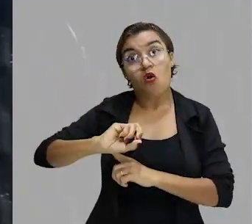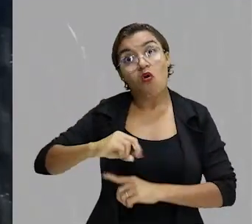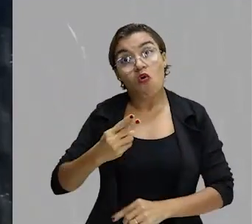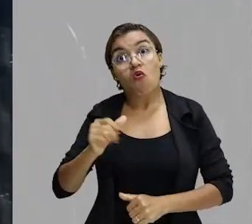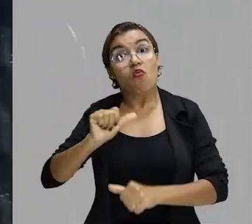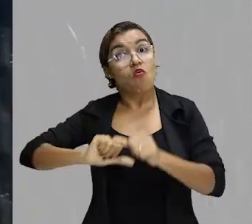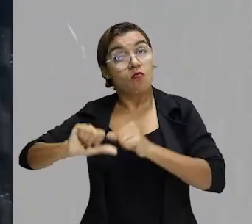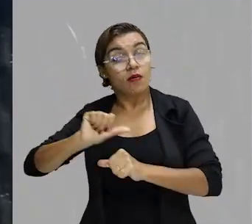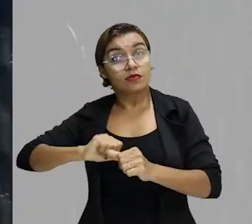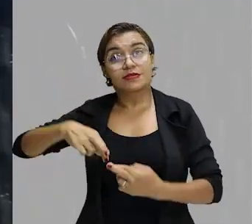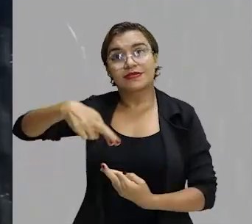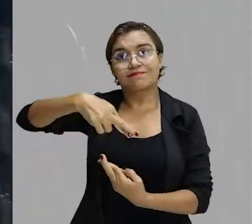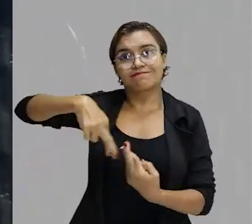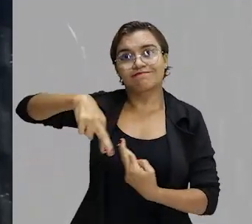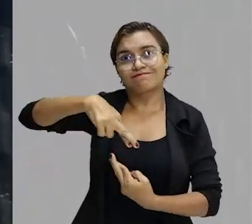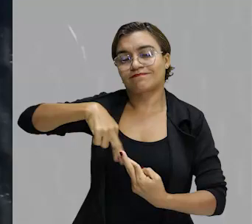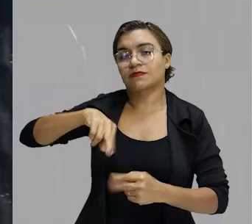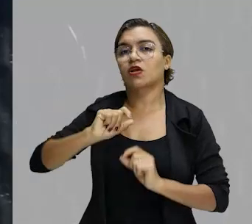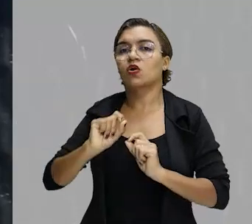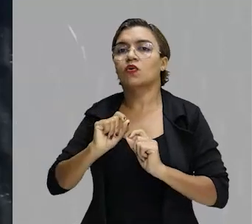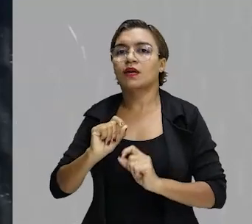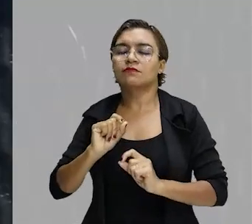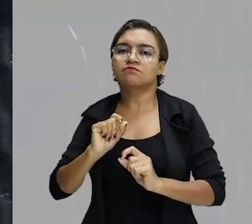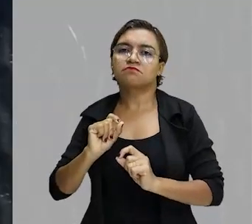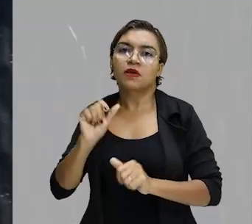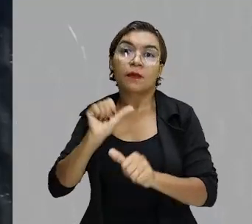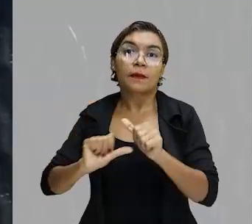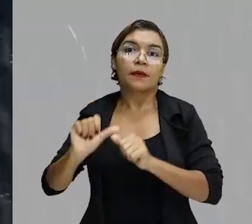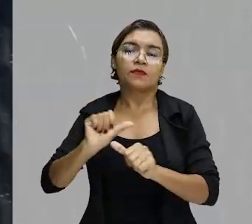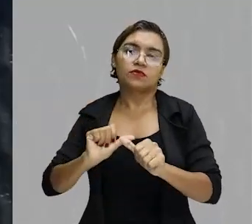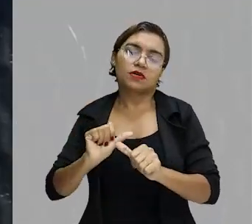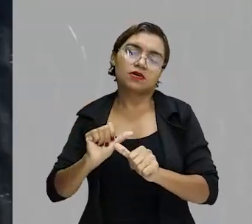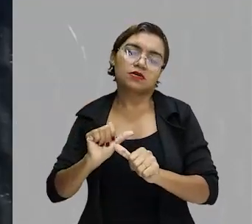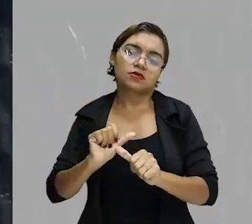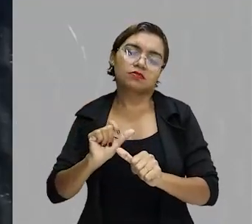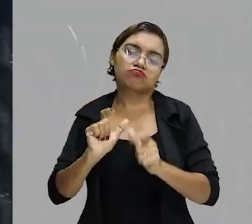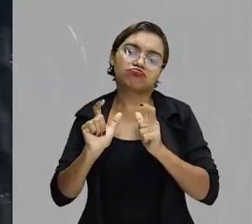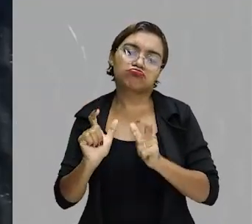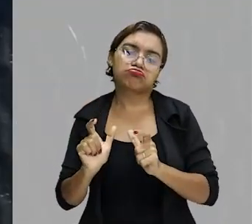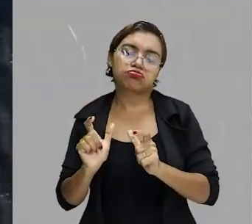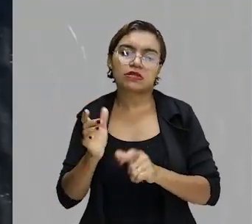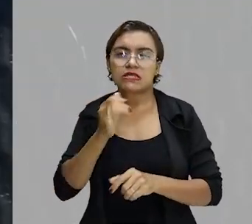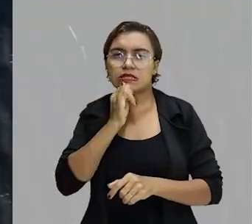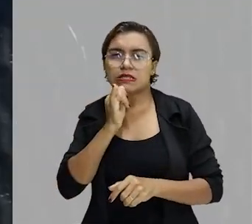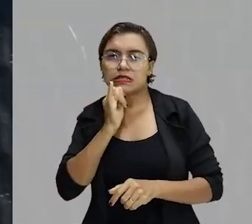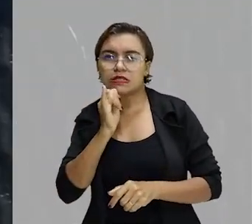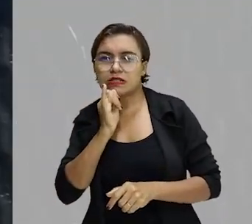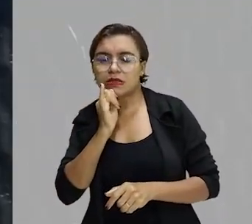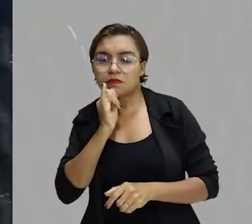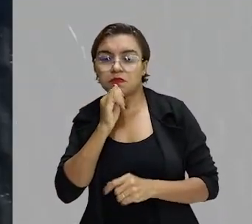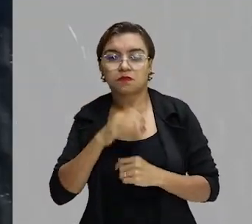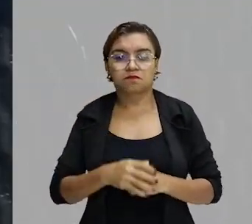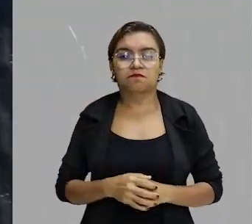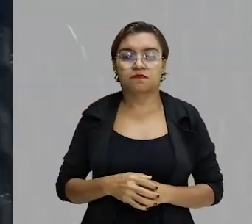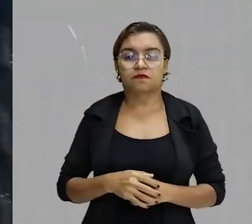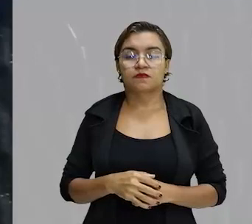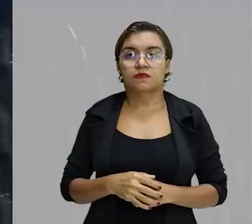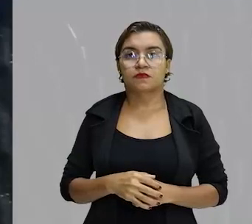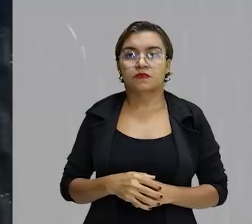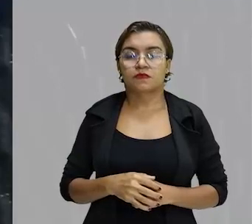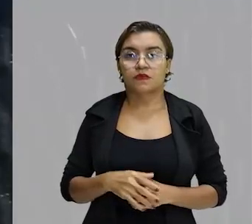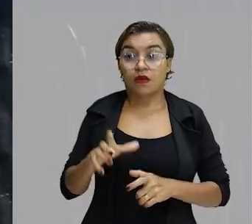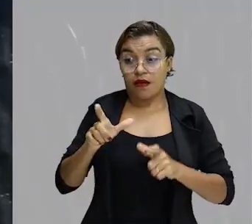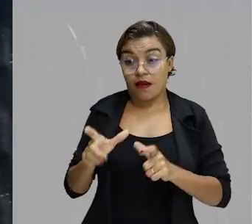apenas reformista, que vai causar ali uma mudança em determinado aspecto, uma mudança pontual em algum campo